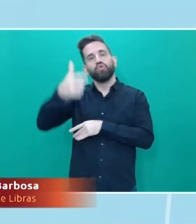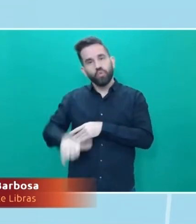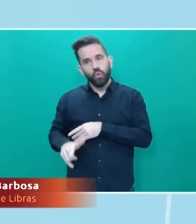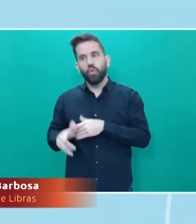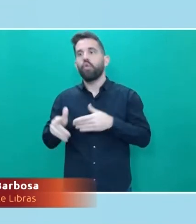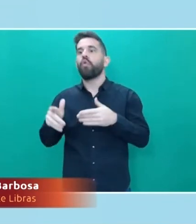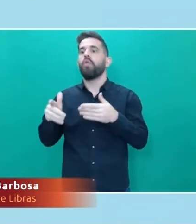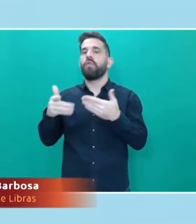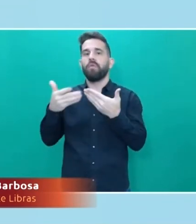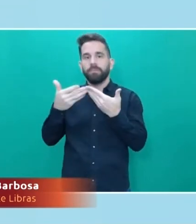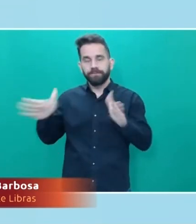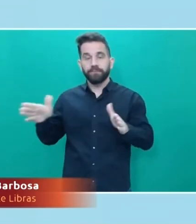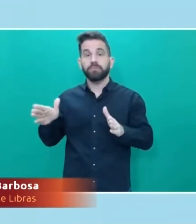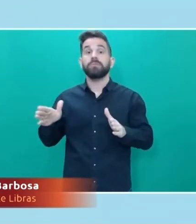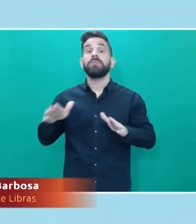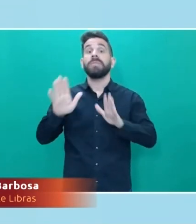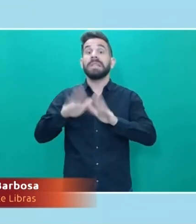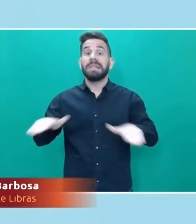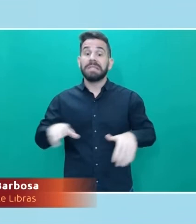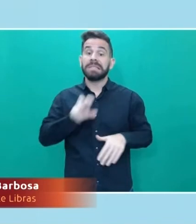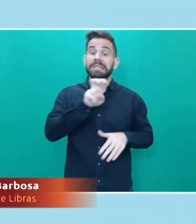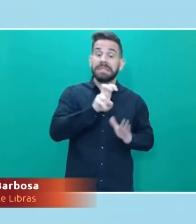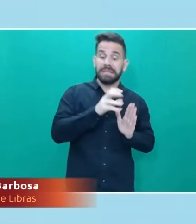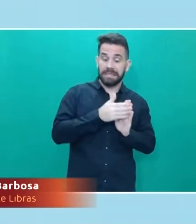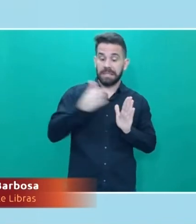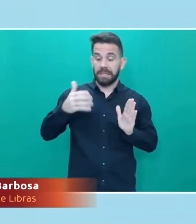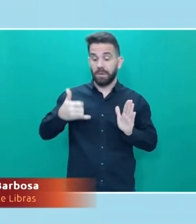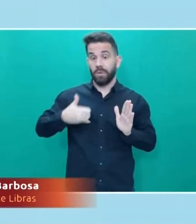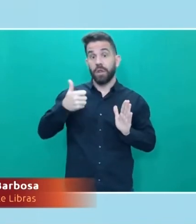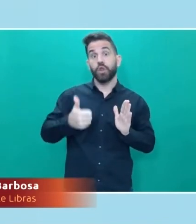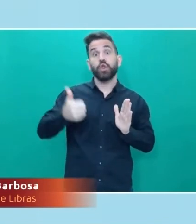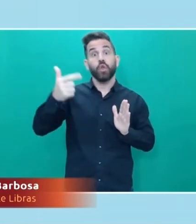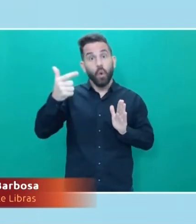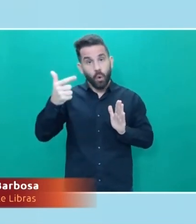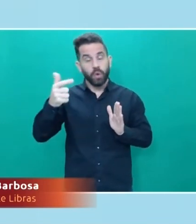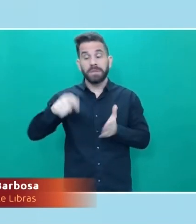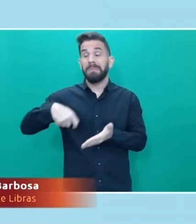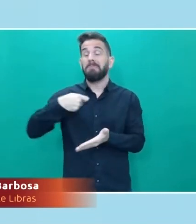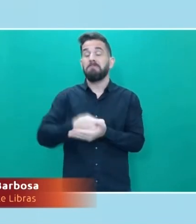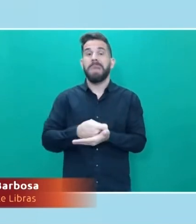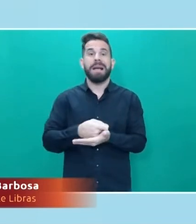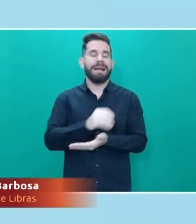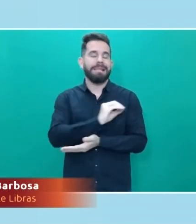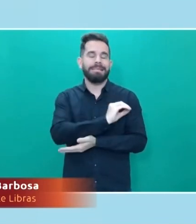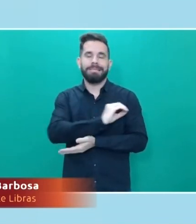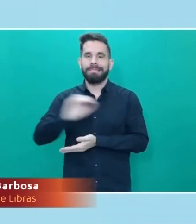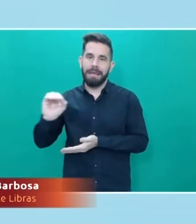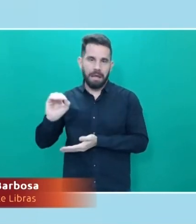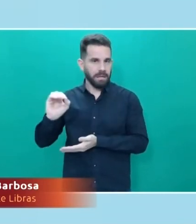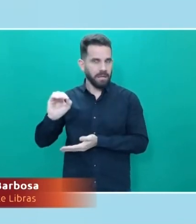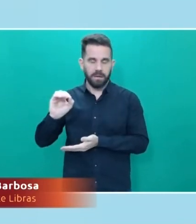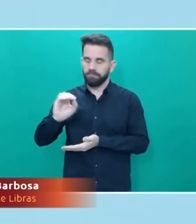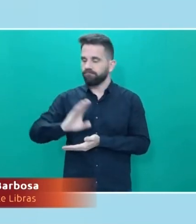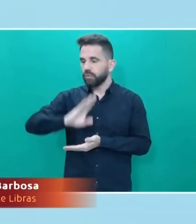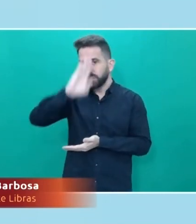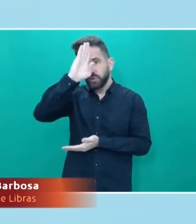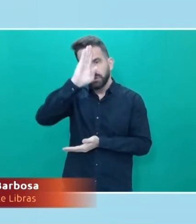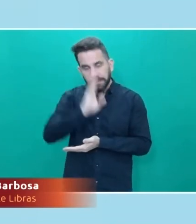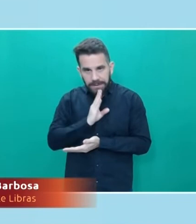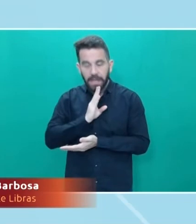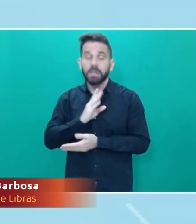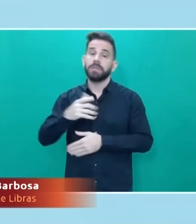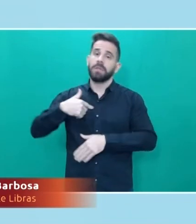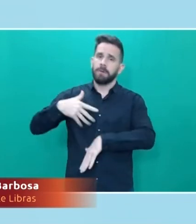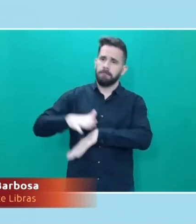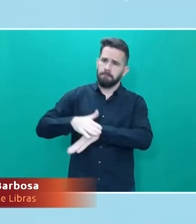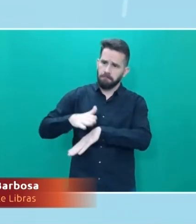para crianças de 5 a 12 anos, com taxa zero, né? É uma iniciativa que eu tive